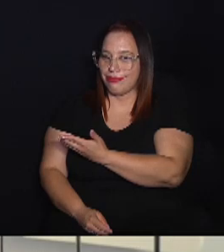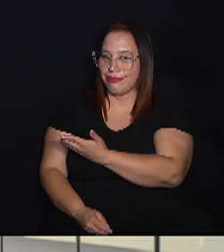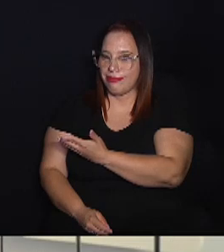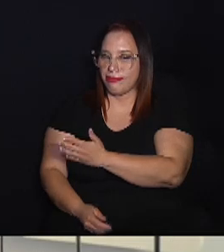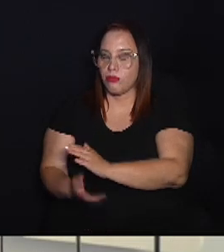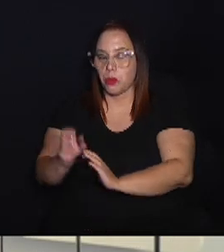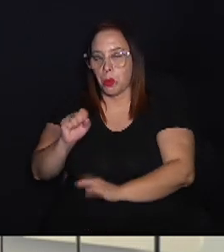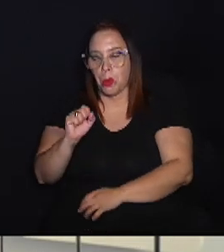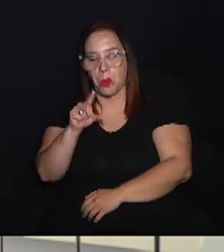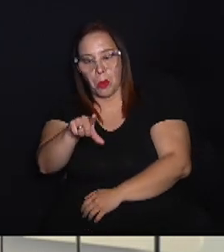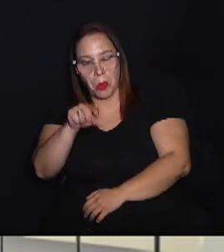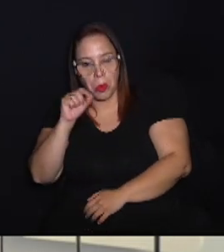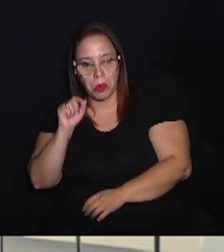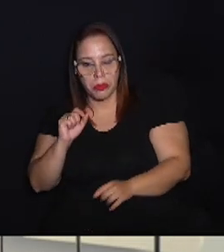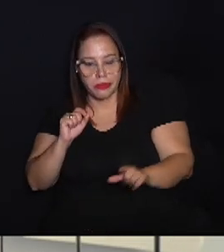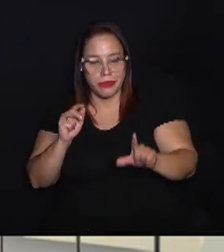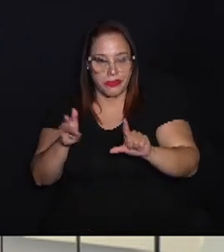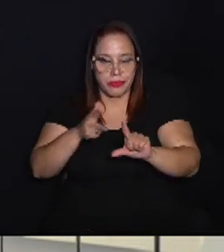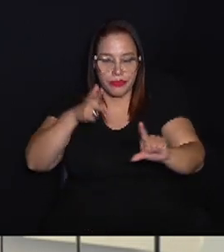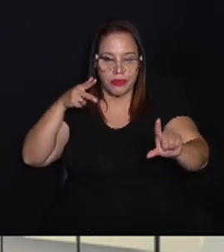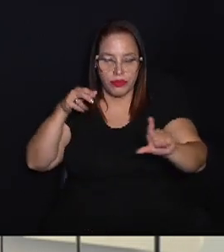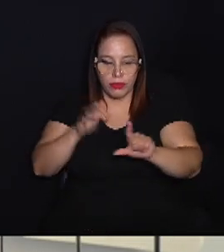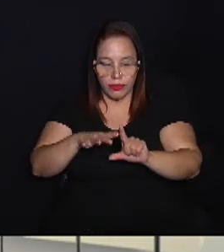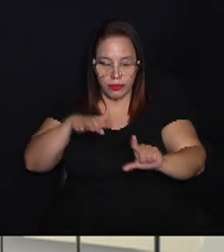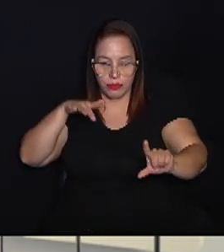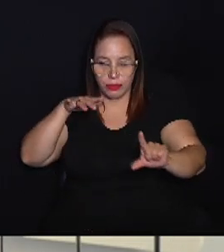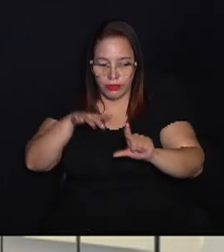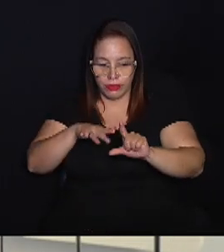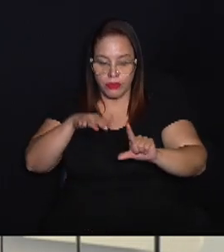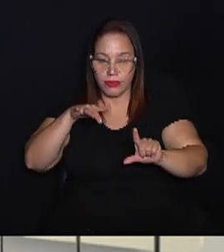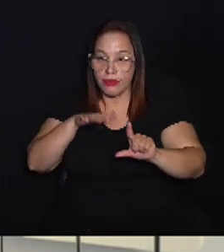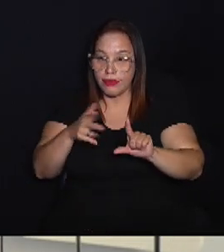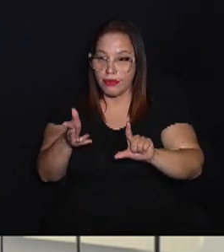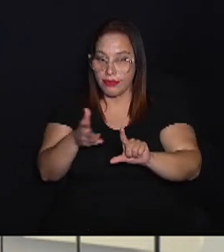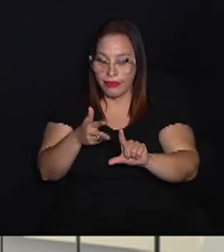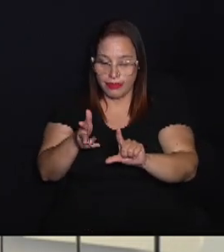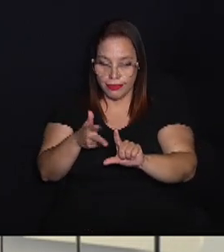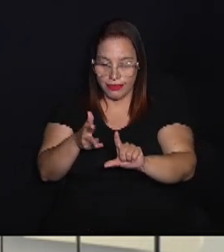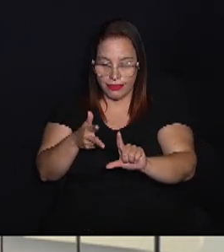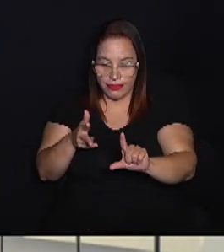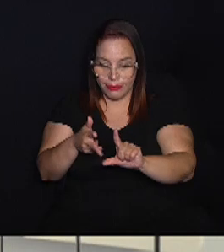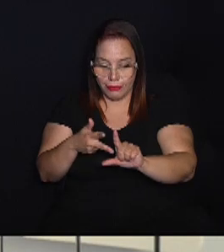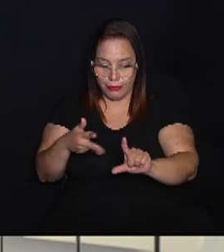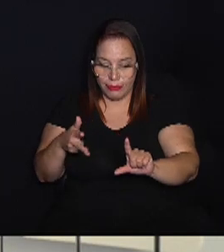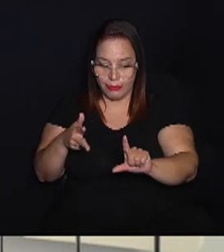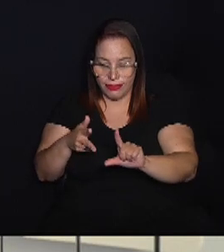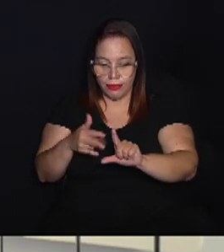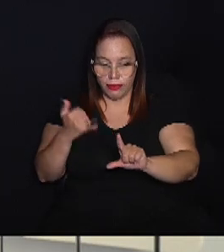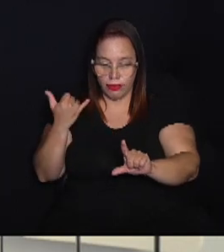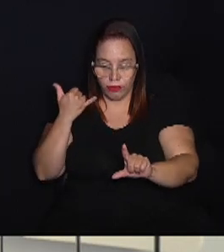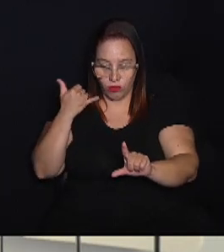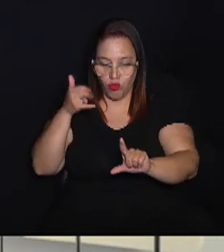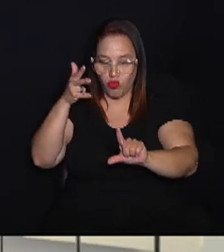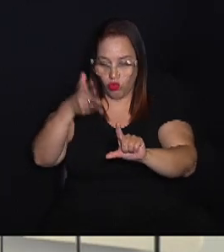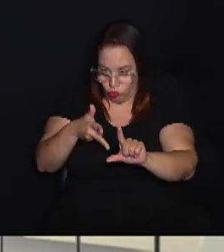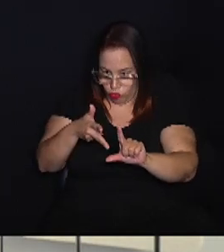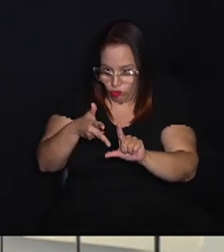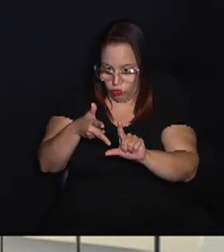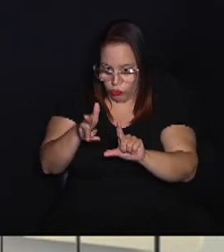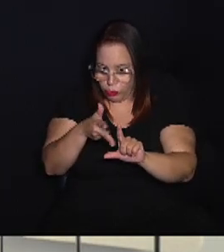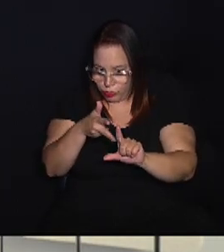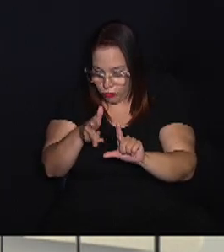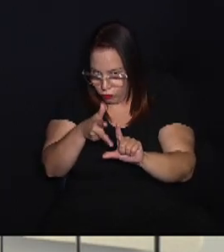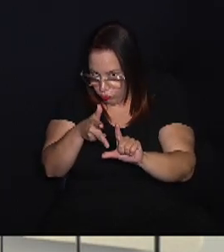978293776. Ou você tem a opção de enviar esta mensagem pelo nosso QR Code, com a câmera do seu celular apontada aqui,